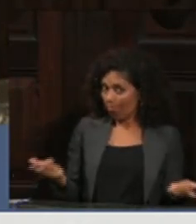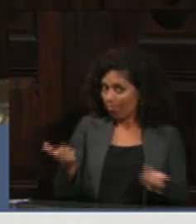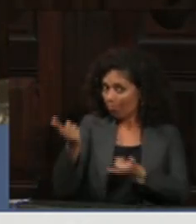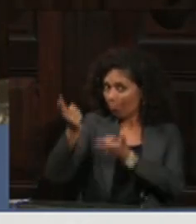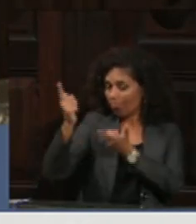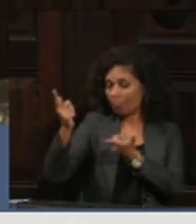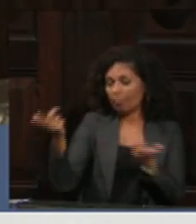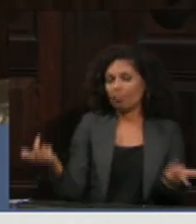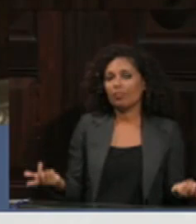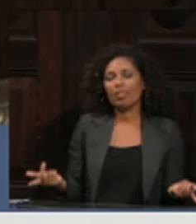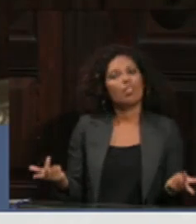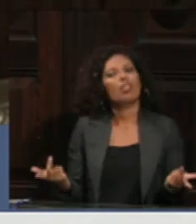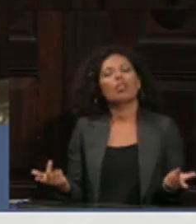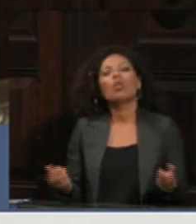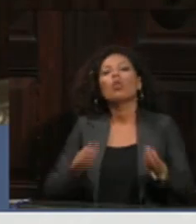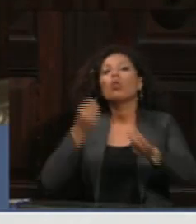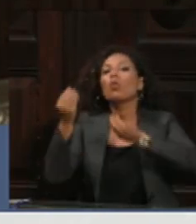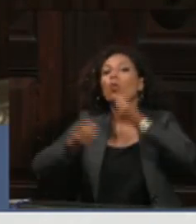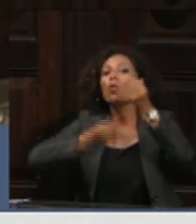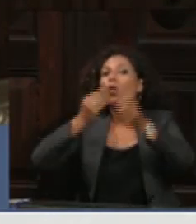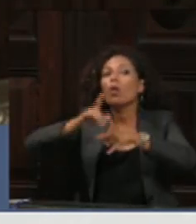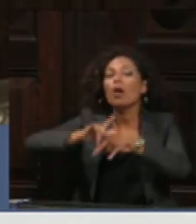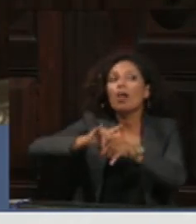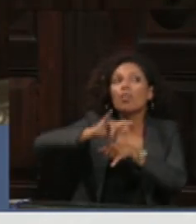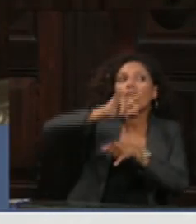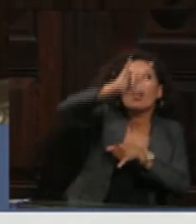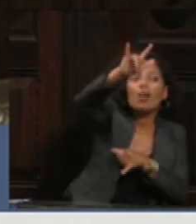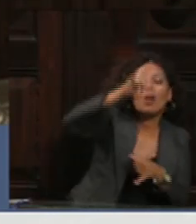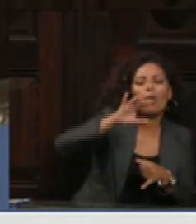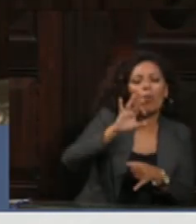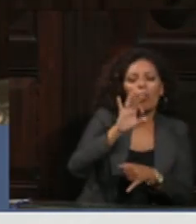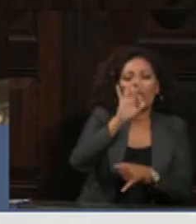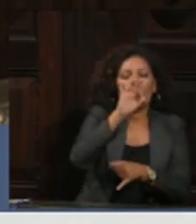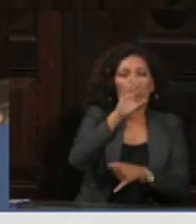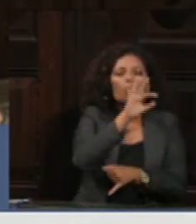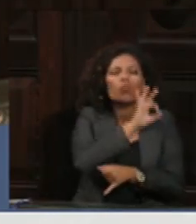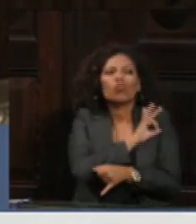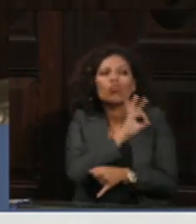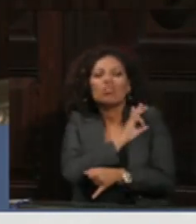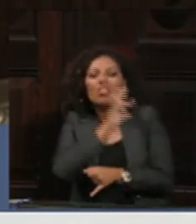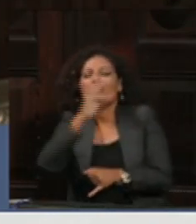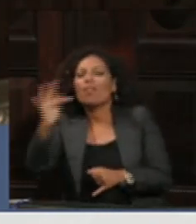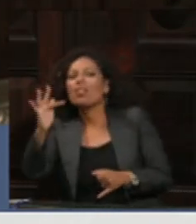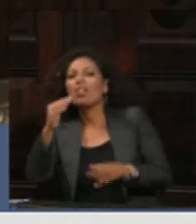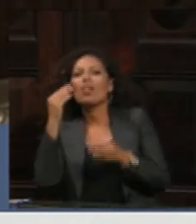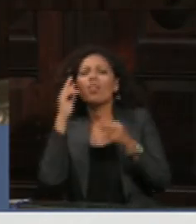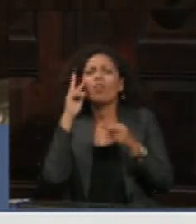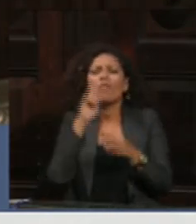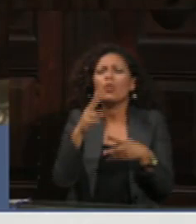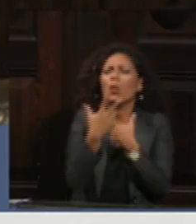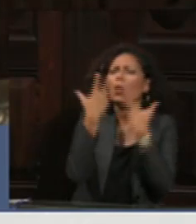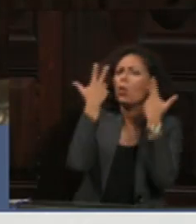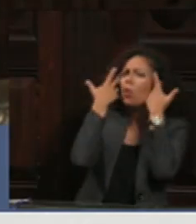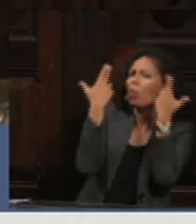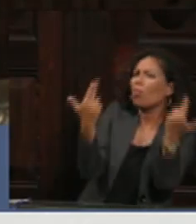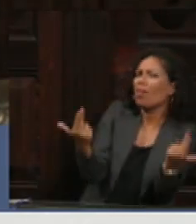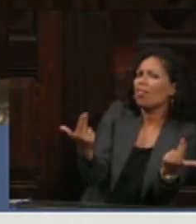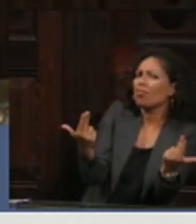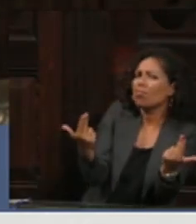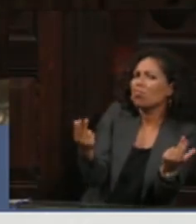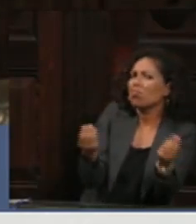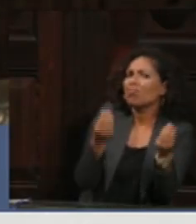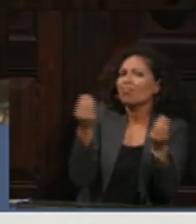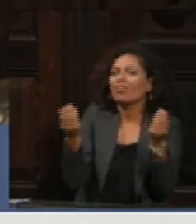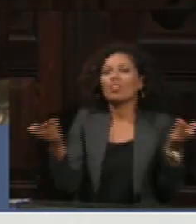contrabandeada? Como passou pela alfândega de uma forma tão tranquila? Como